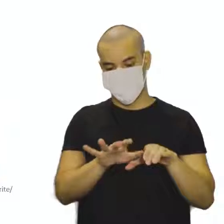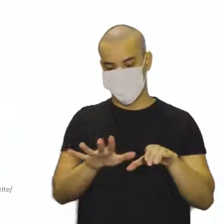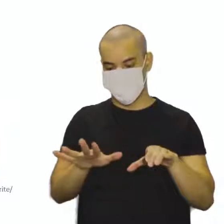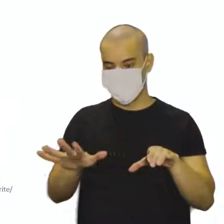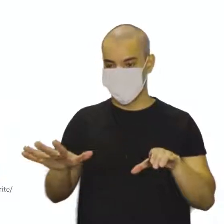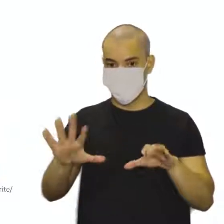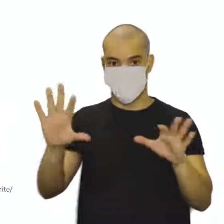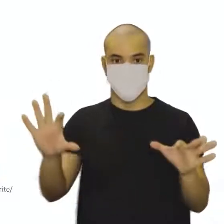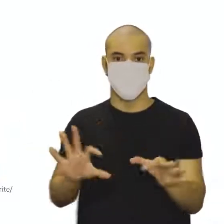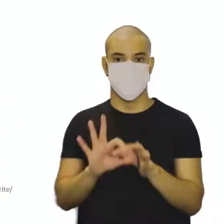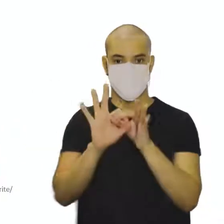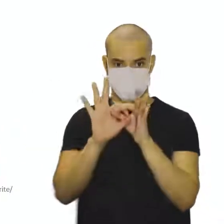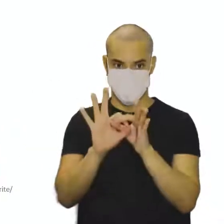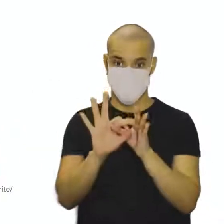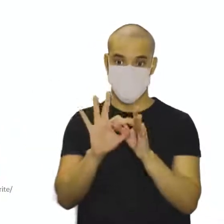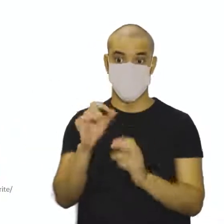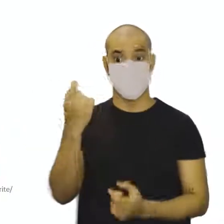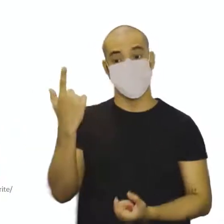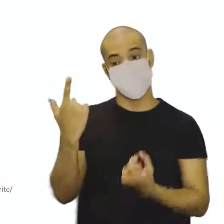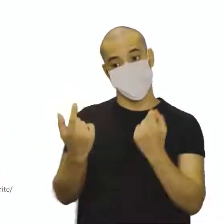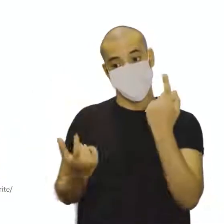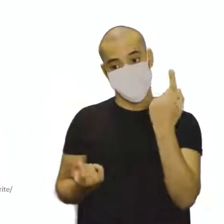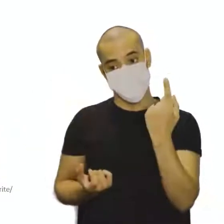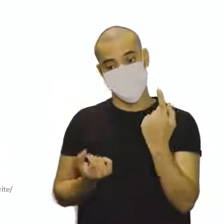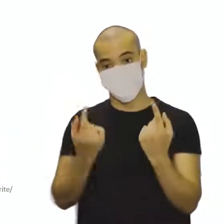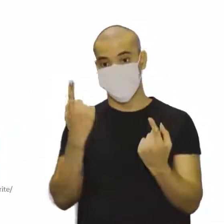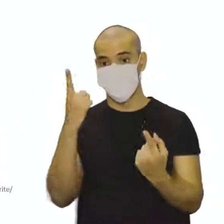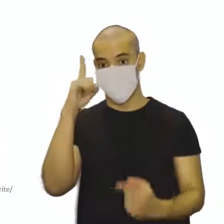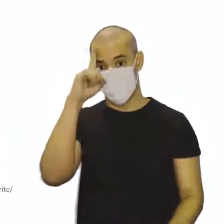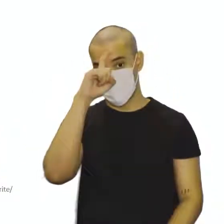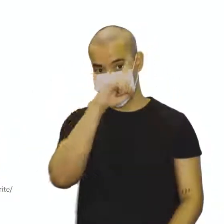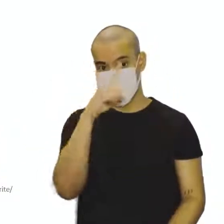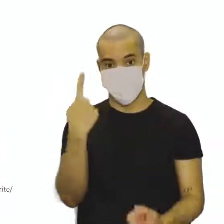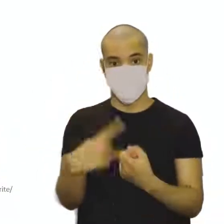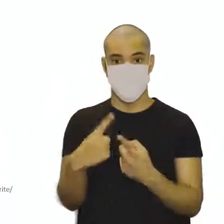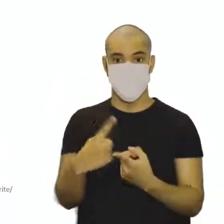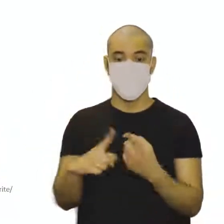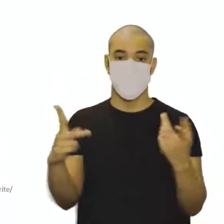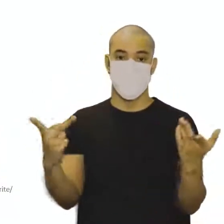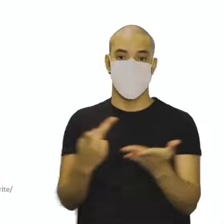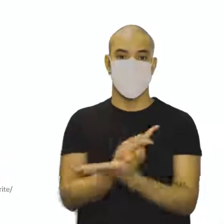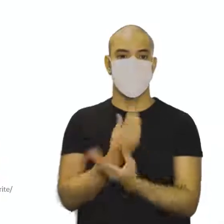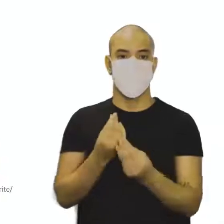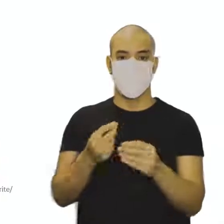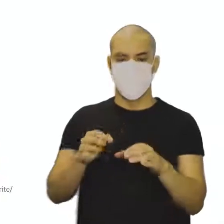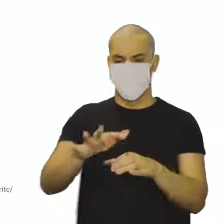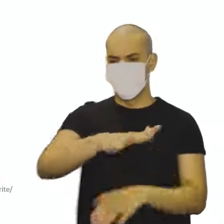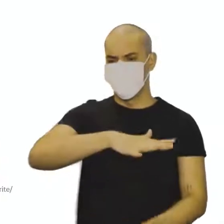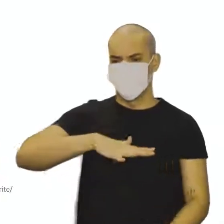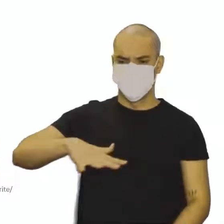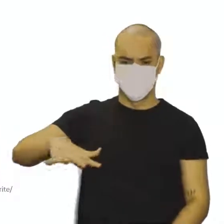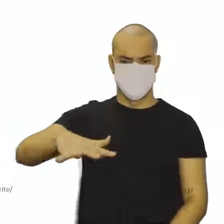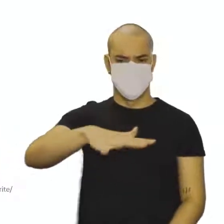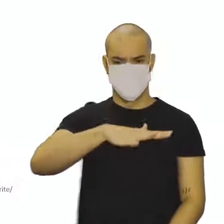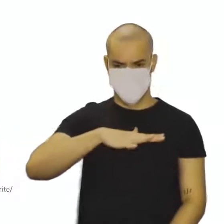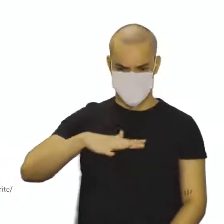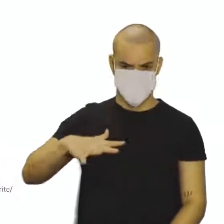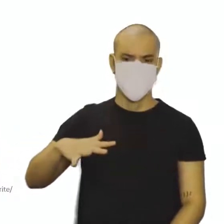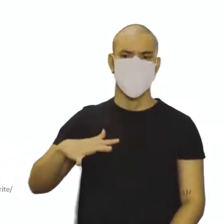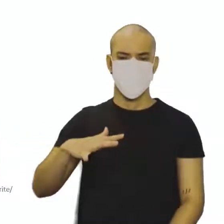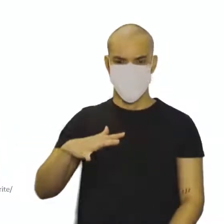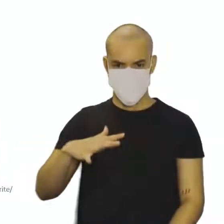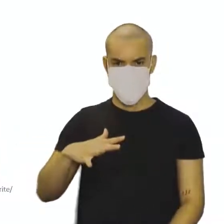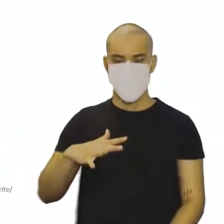integrados. Apesar de raro essa aplicação, isso porque sua construção ocupa muito espaço, mesmo em pequena